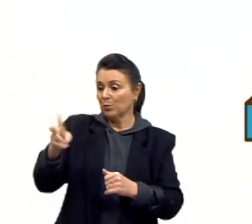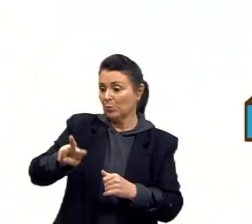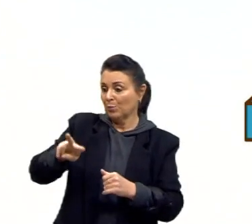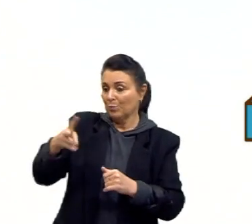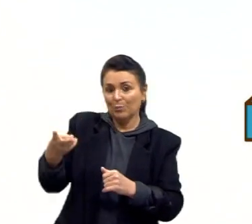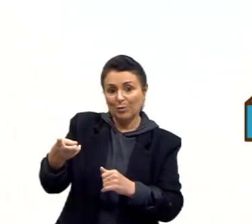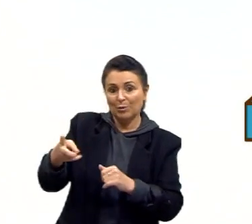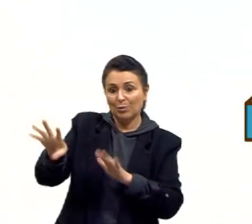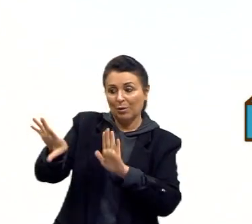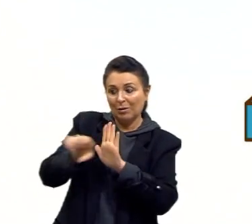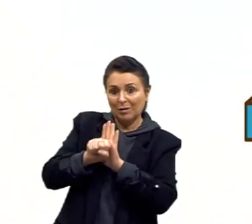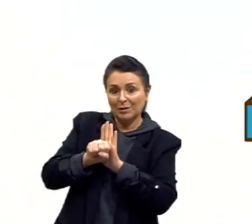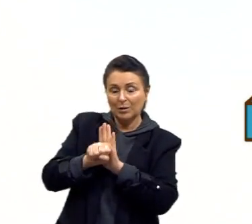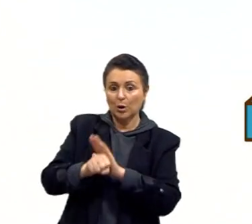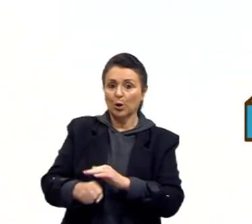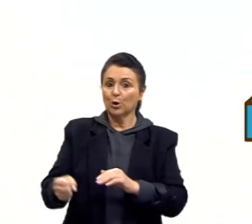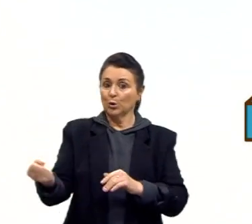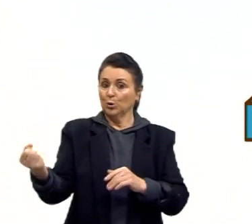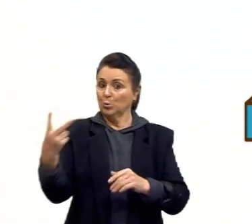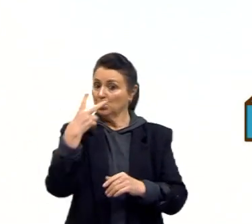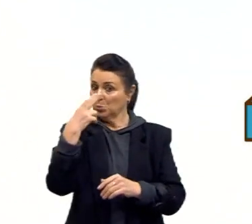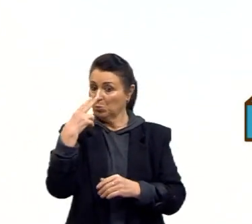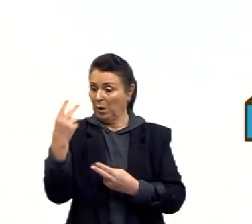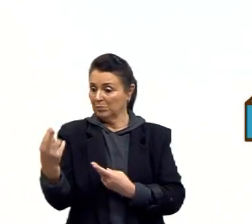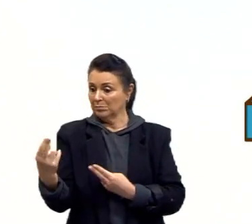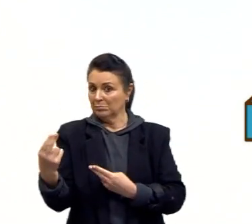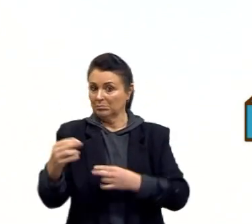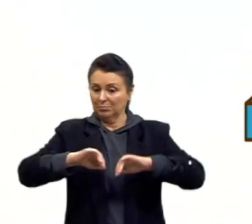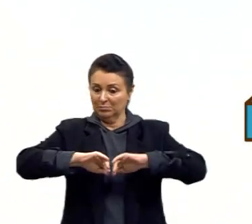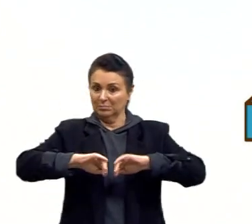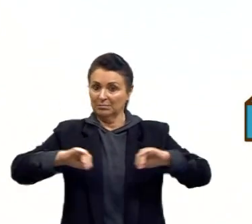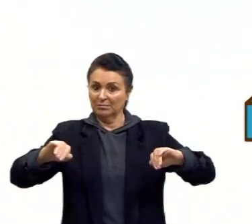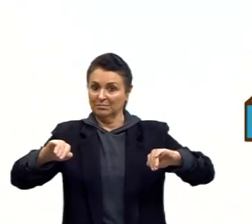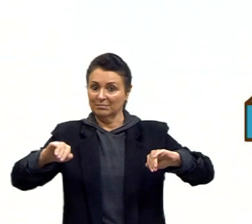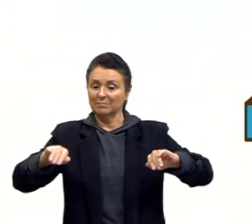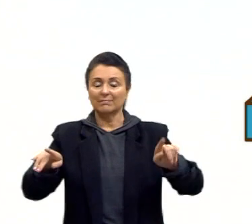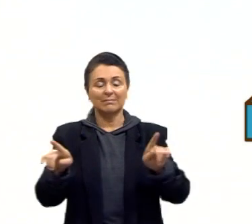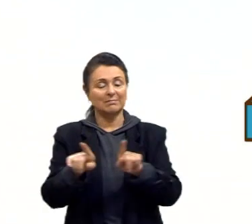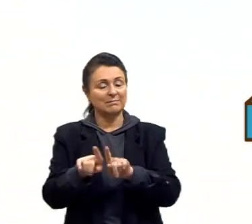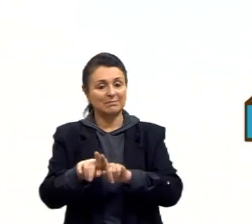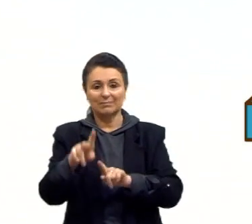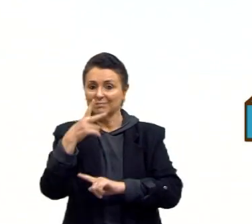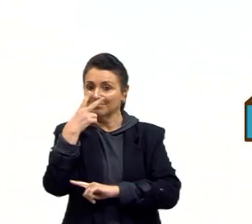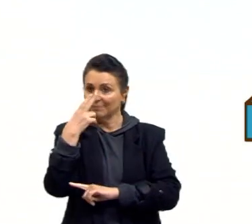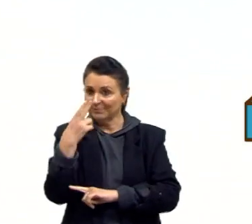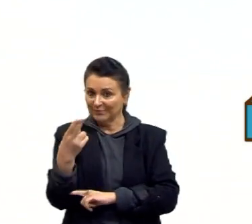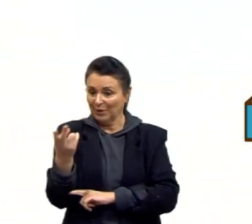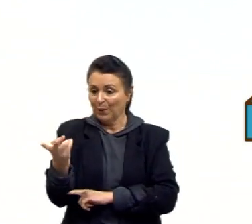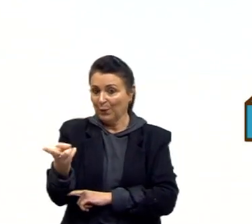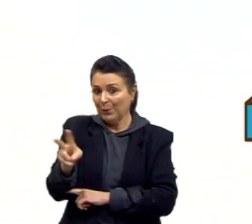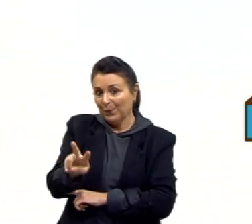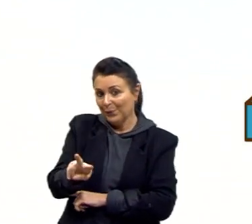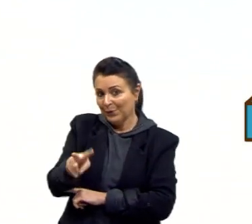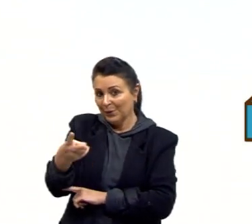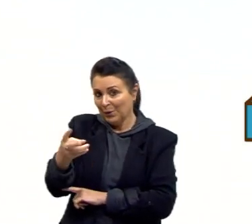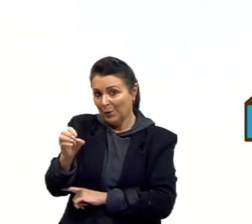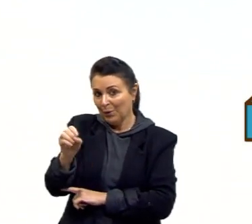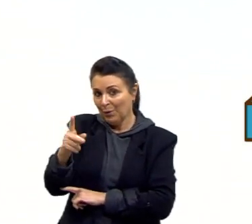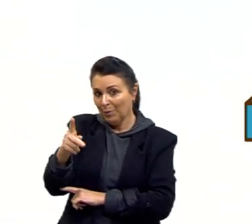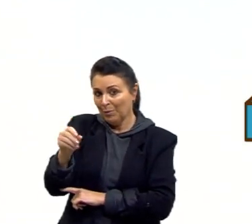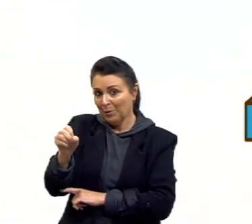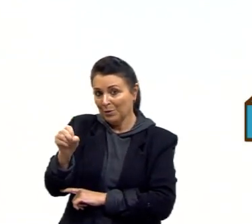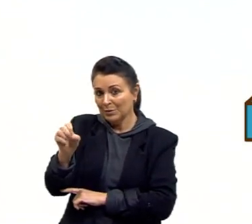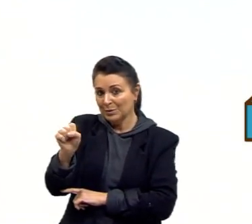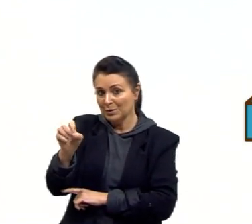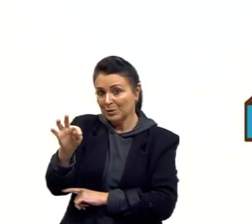né e os iguais eles se referem vejam que que acontece a mesma coisa os opostos opostos né